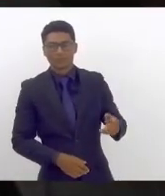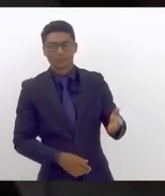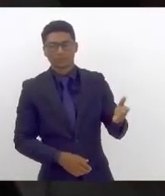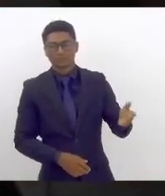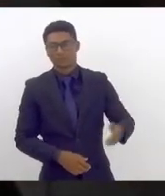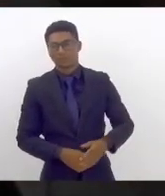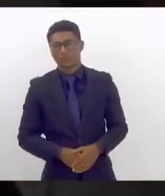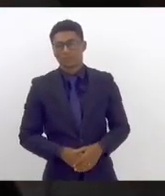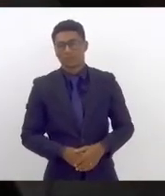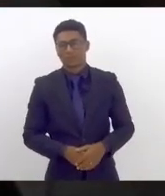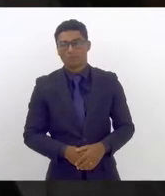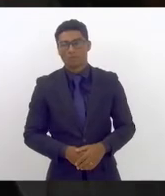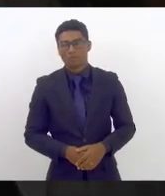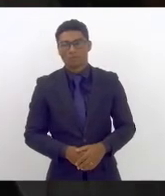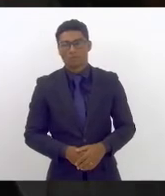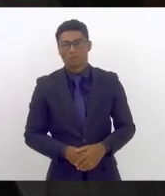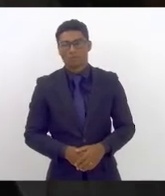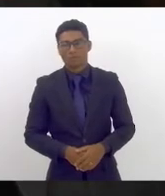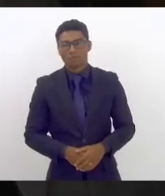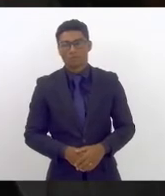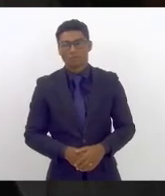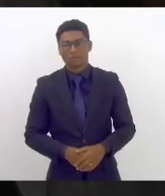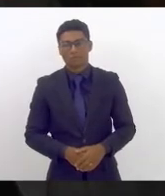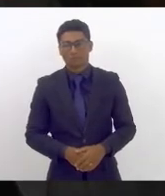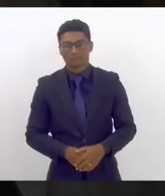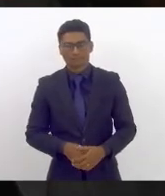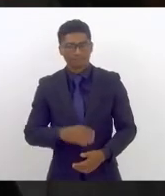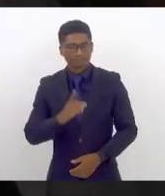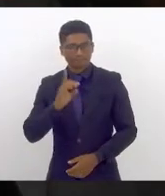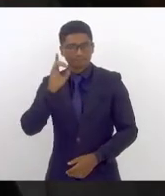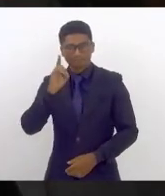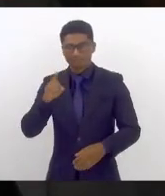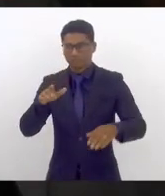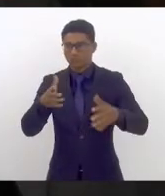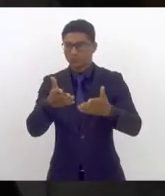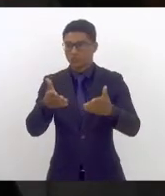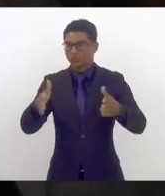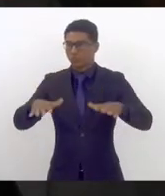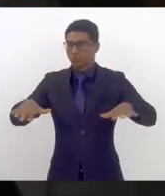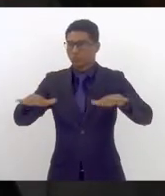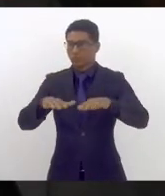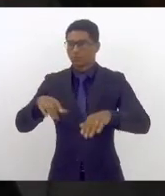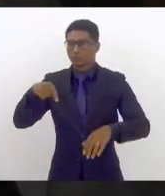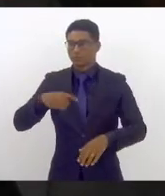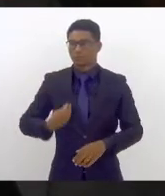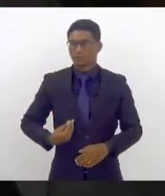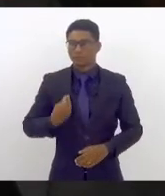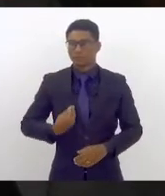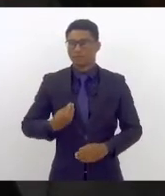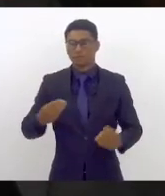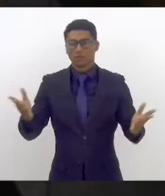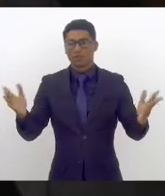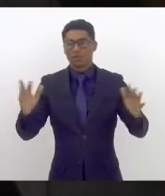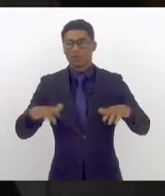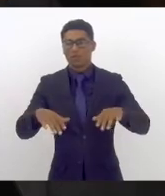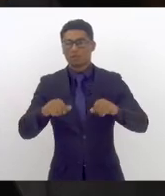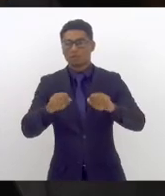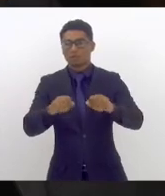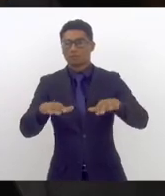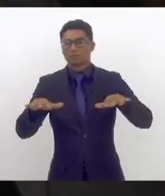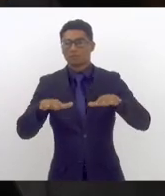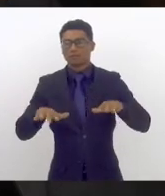senhoras e senhores deputados presentes aqui em plenário